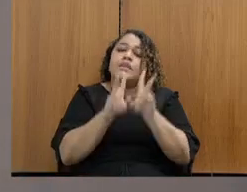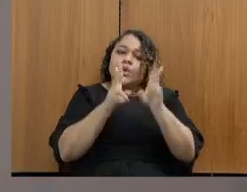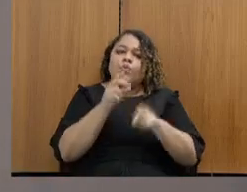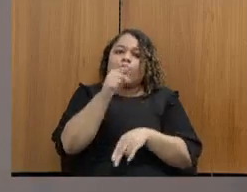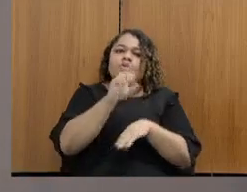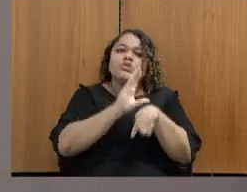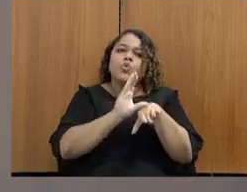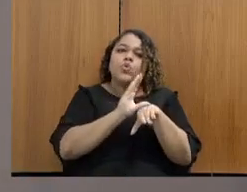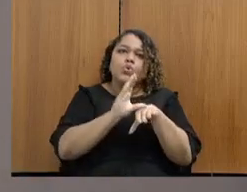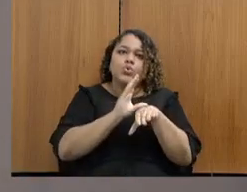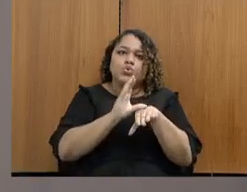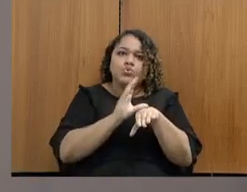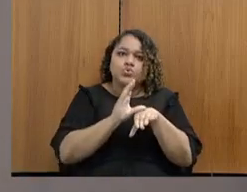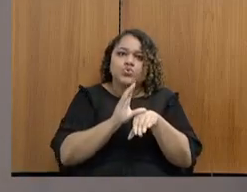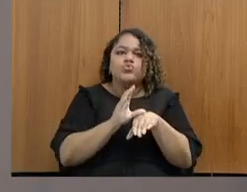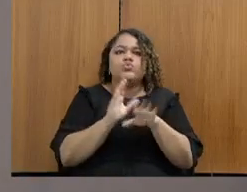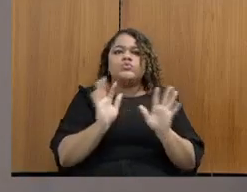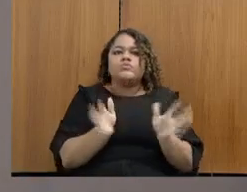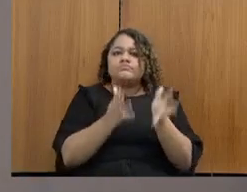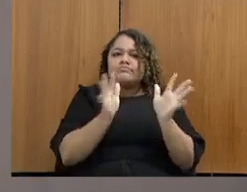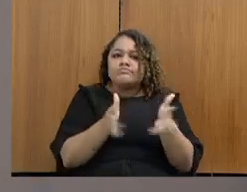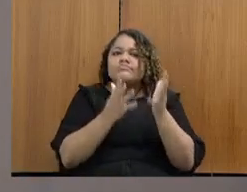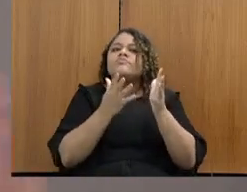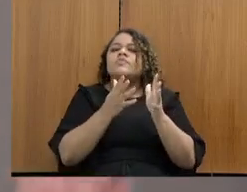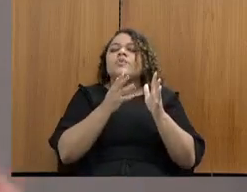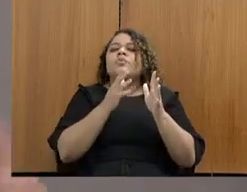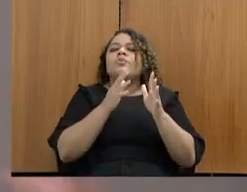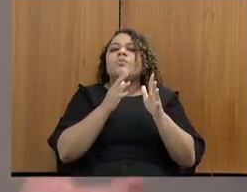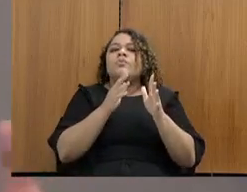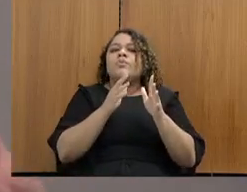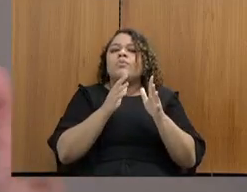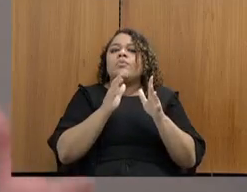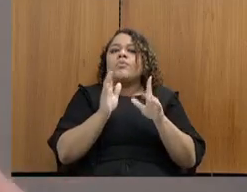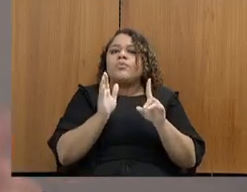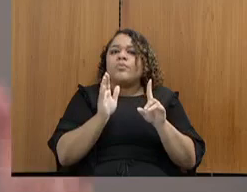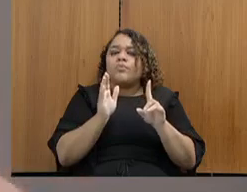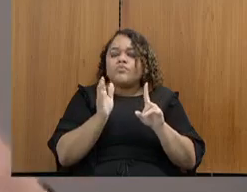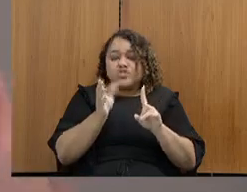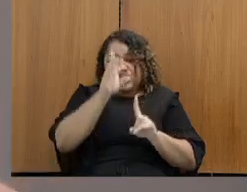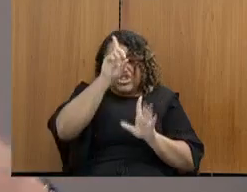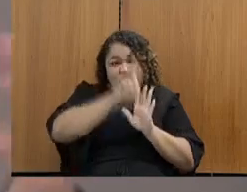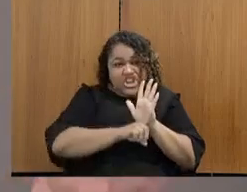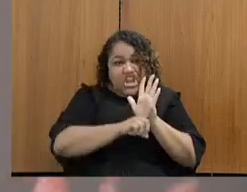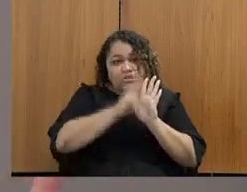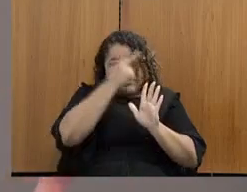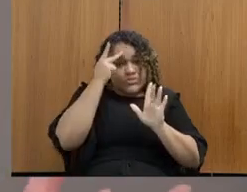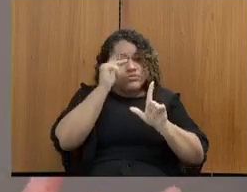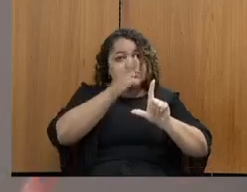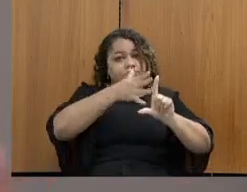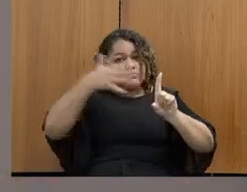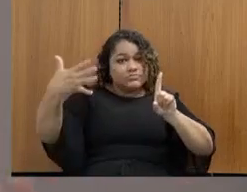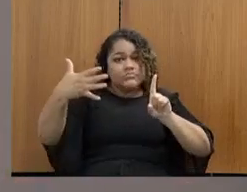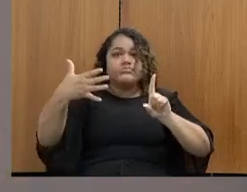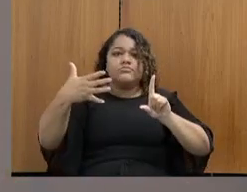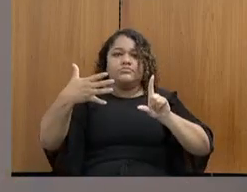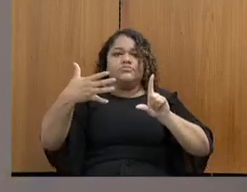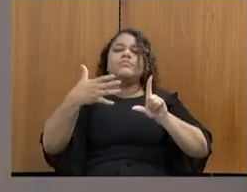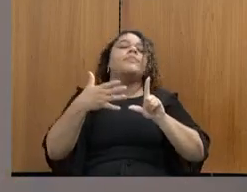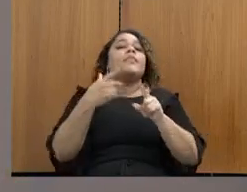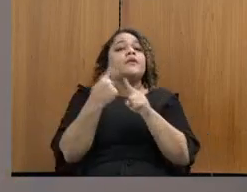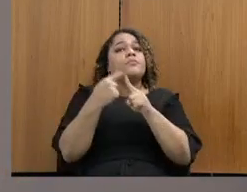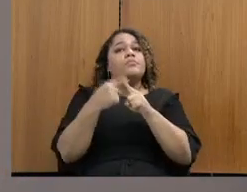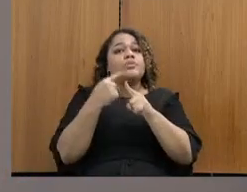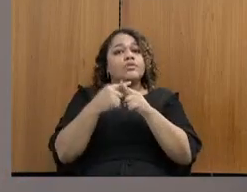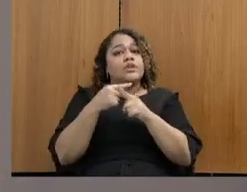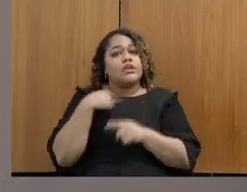da promoção é e proteção do direito né da pessoa lgbtqa+ porque a